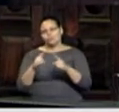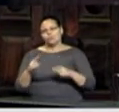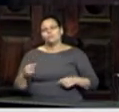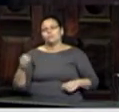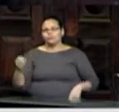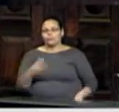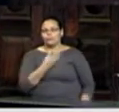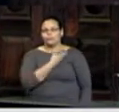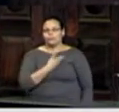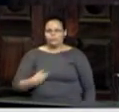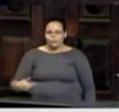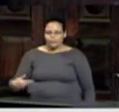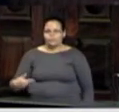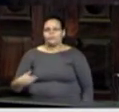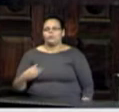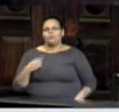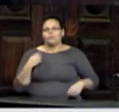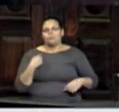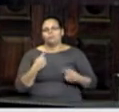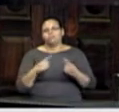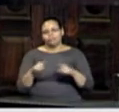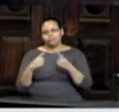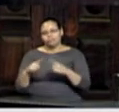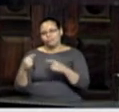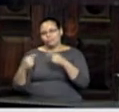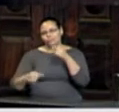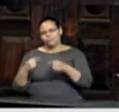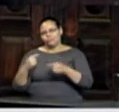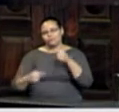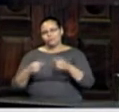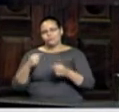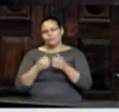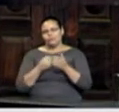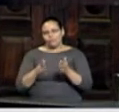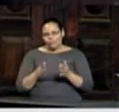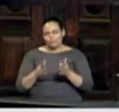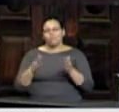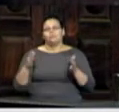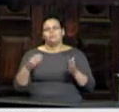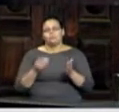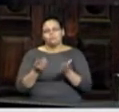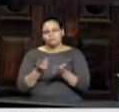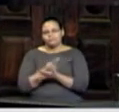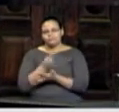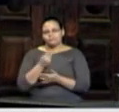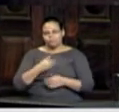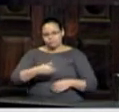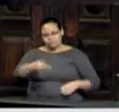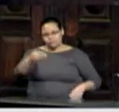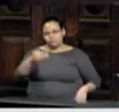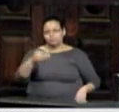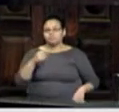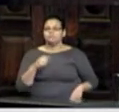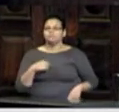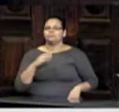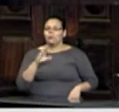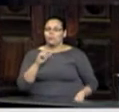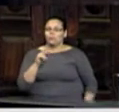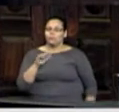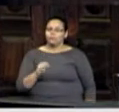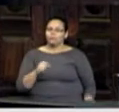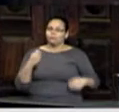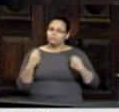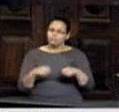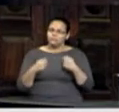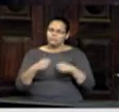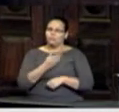o município de perseguições políticas infundadas que começam a ocorrer daqui para frente. Campos